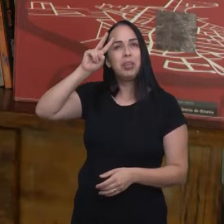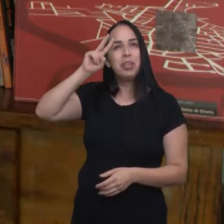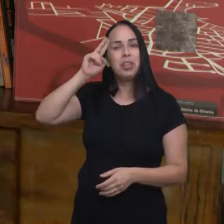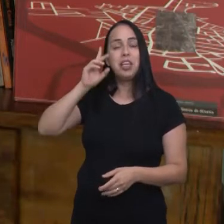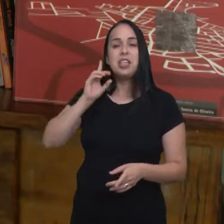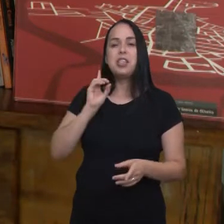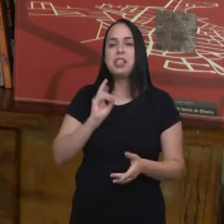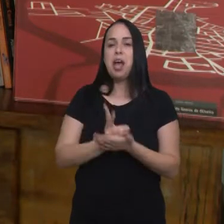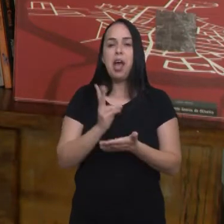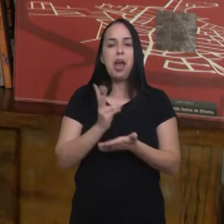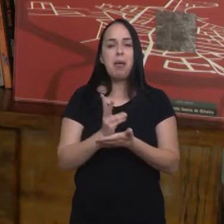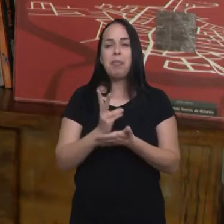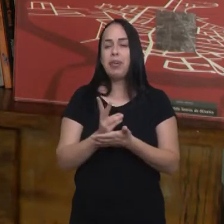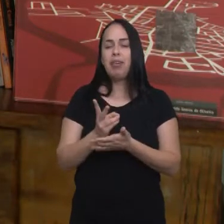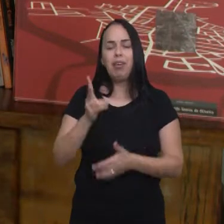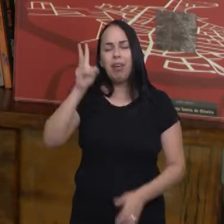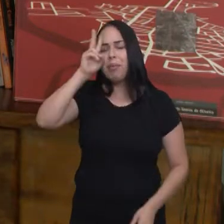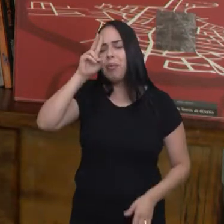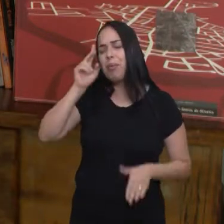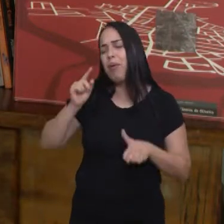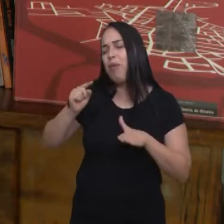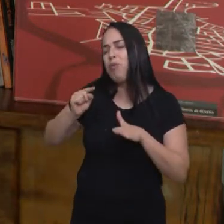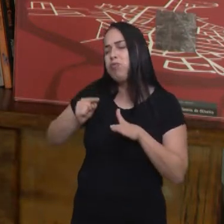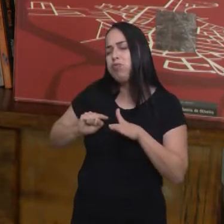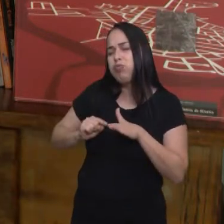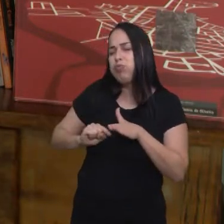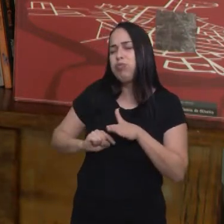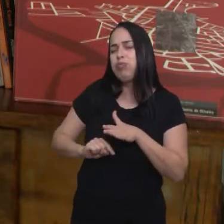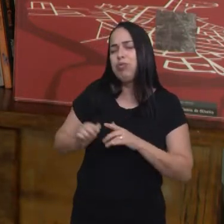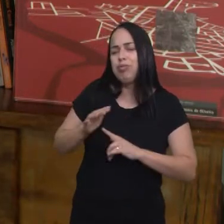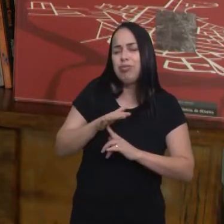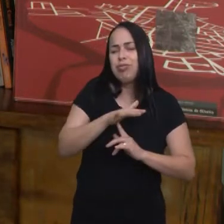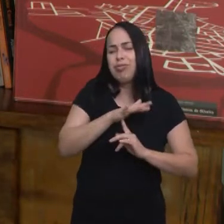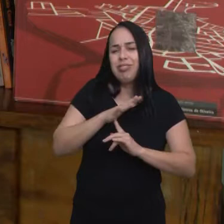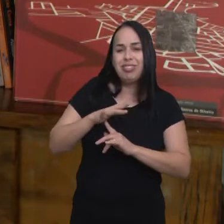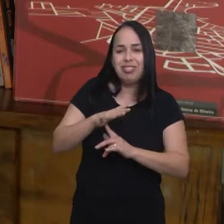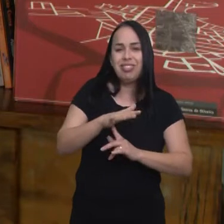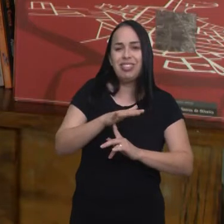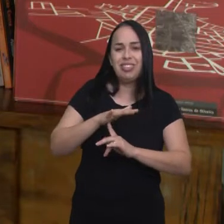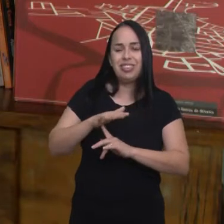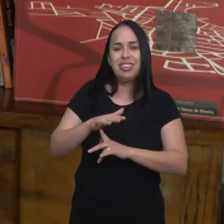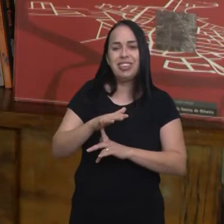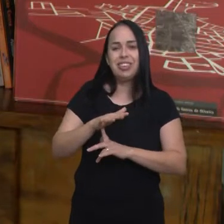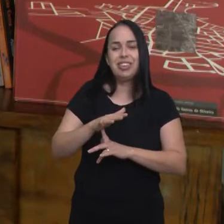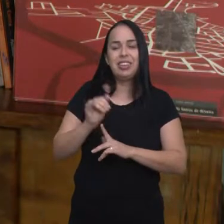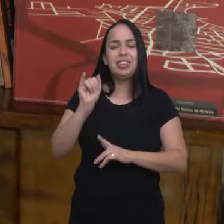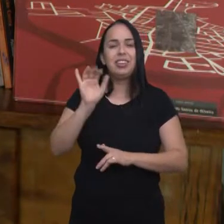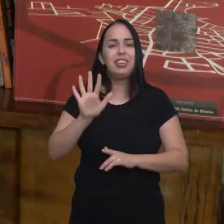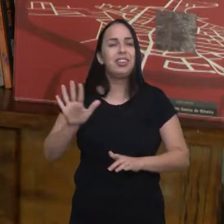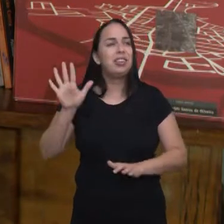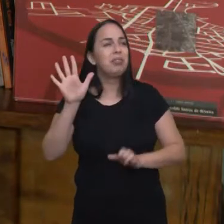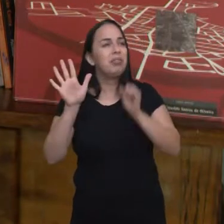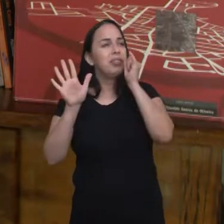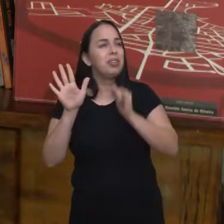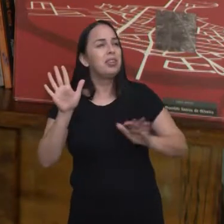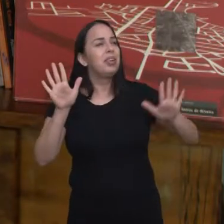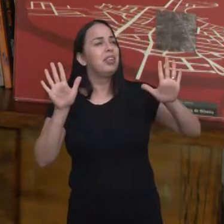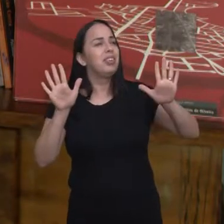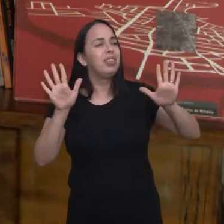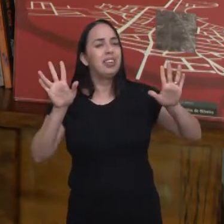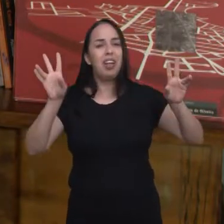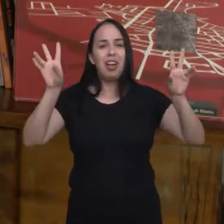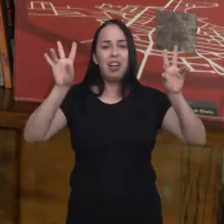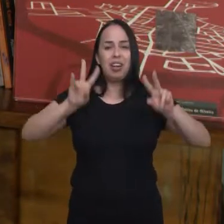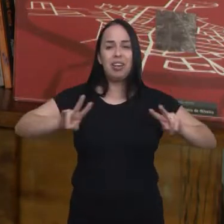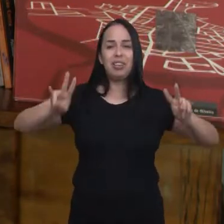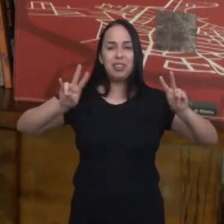praça em algum lugar do passado e vasculho no porão das minhas lembranças as imagens translúcidas, inertes e